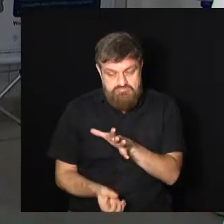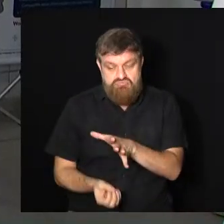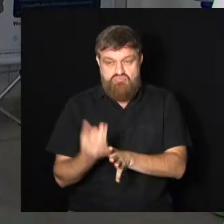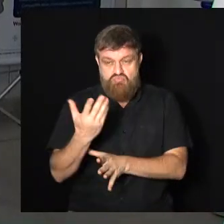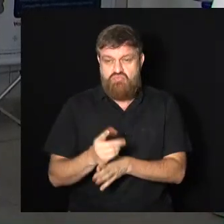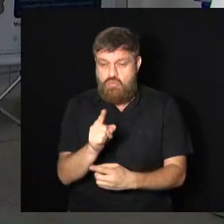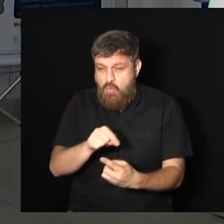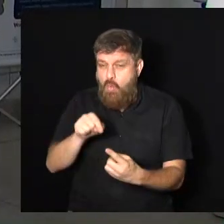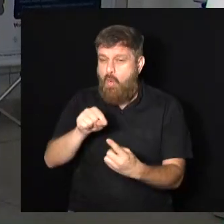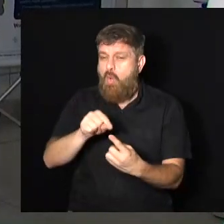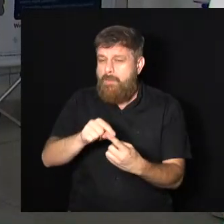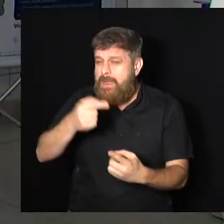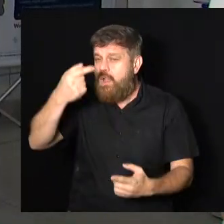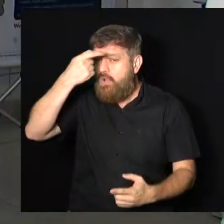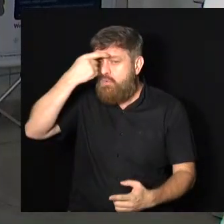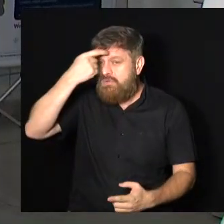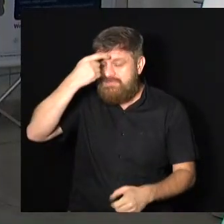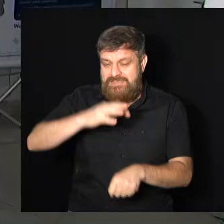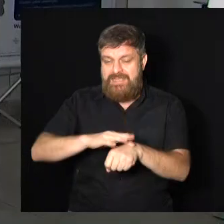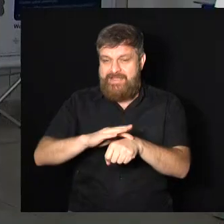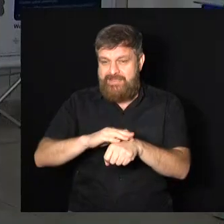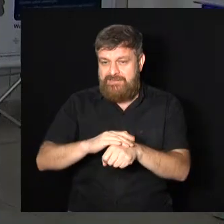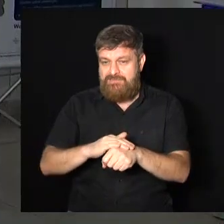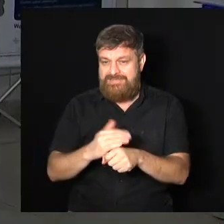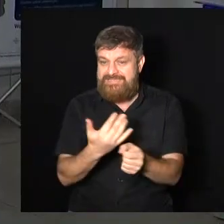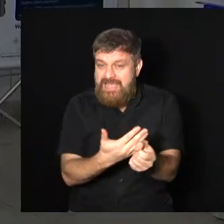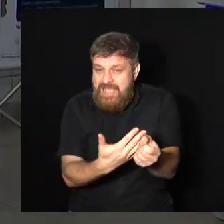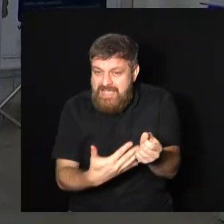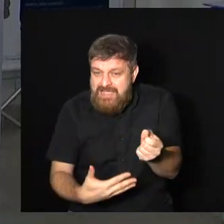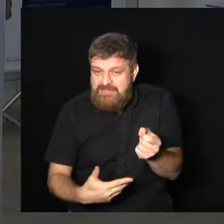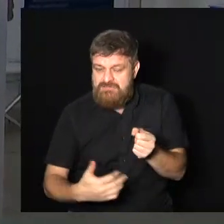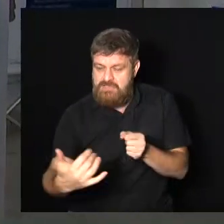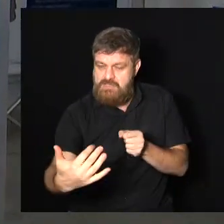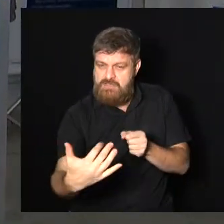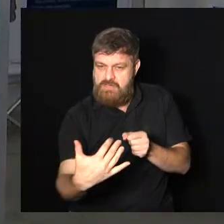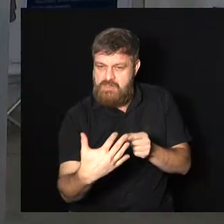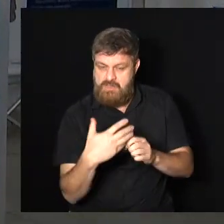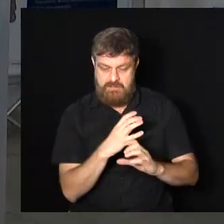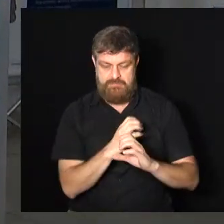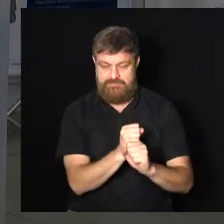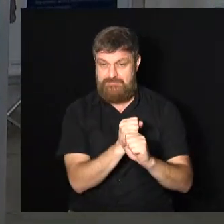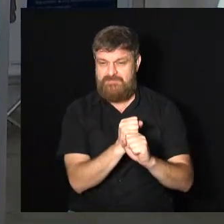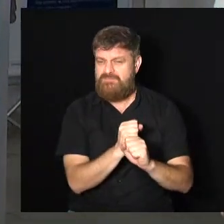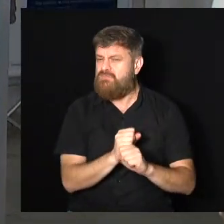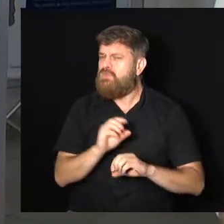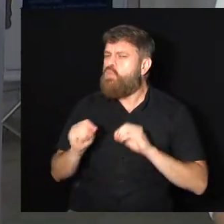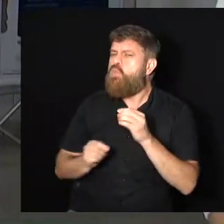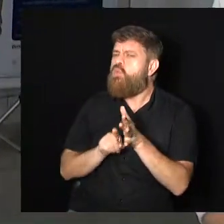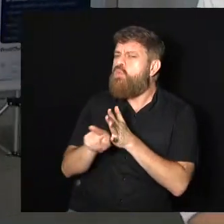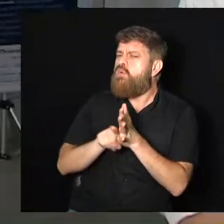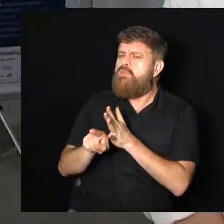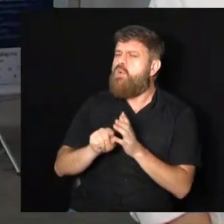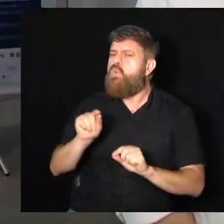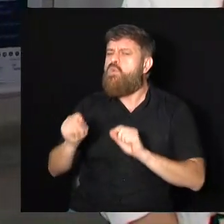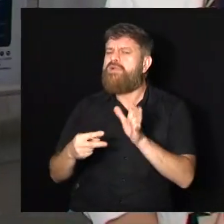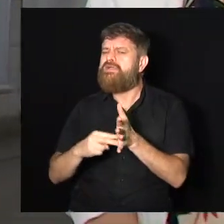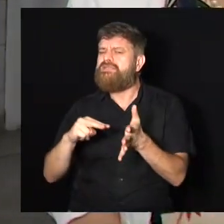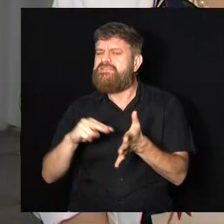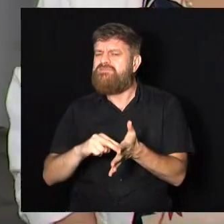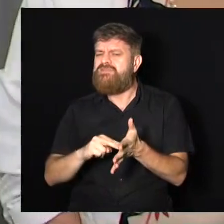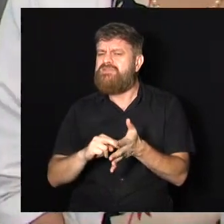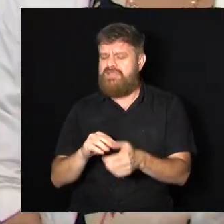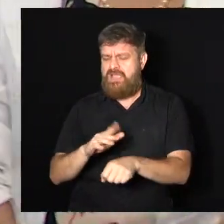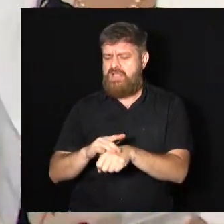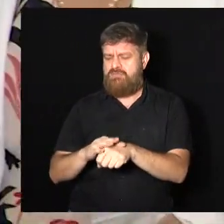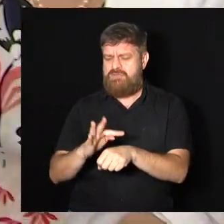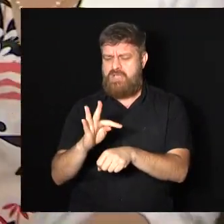realizadas, conscientização da trombose, a gente vai falar sobre isso já já. Antes, vamos entender o que é, na verdade, a trombose, conversando